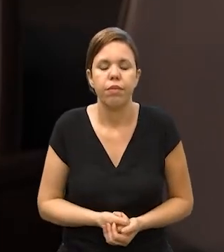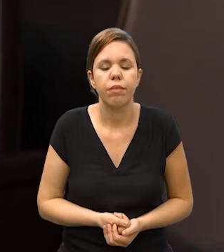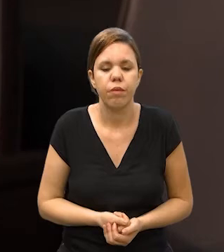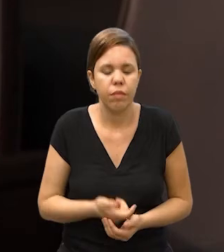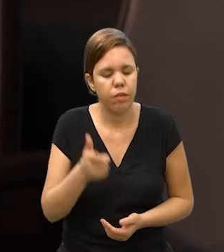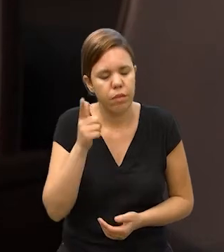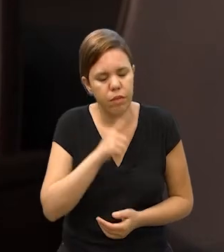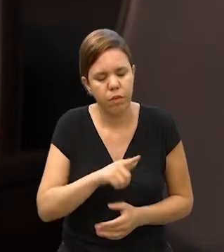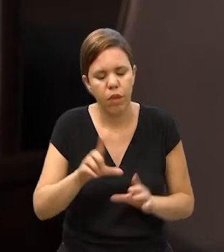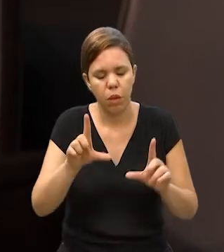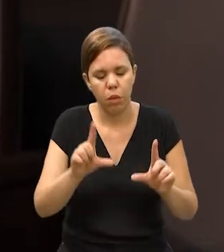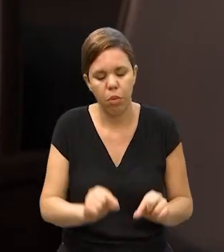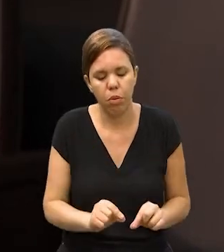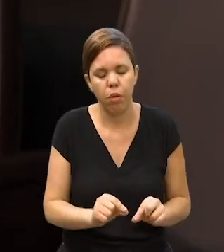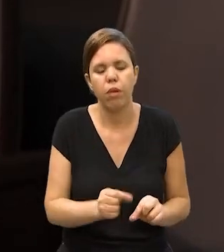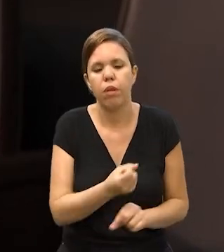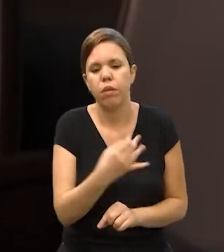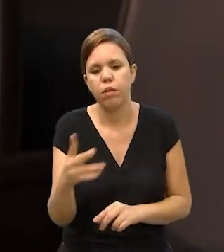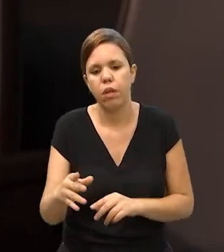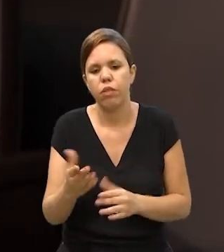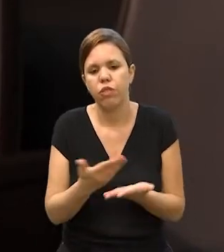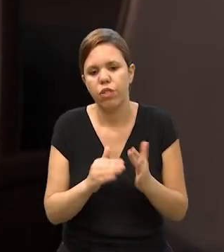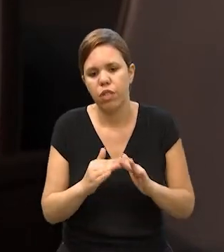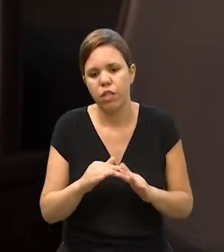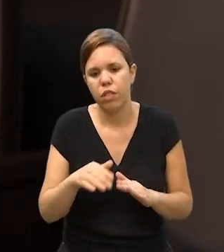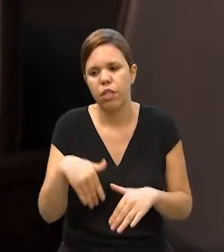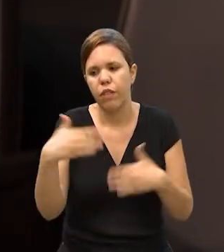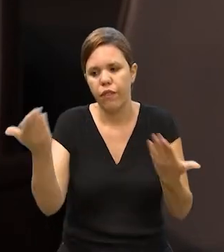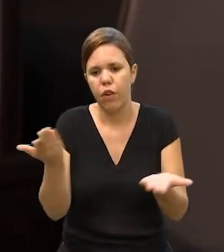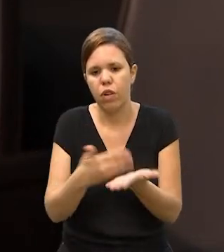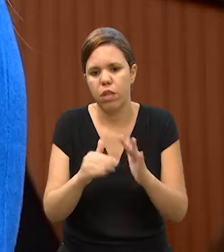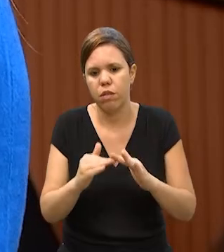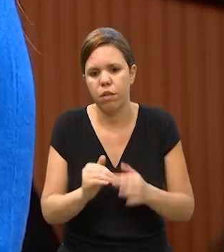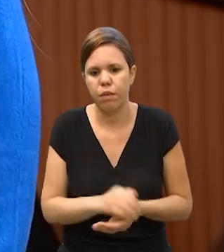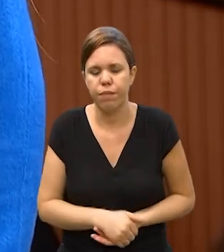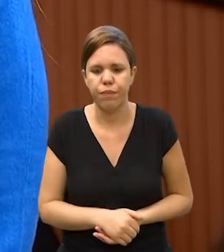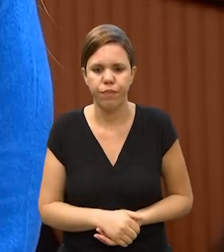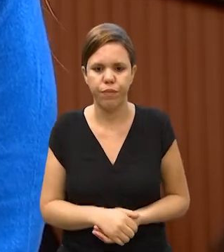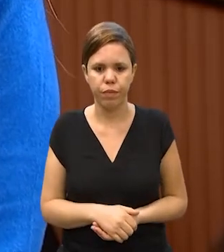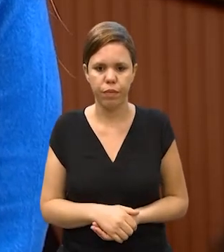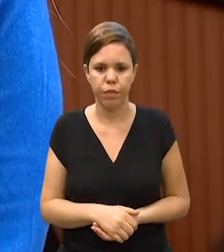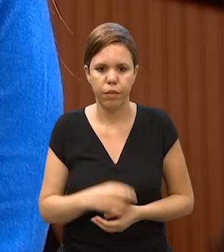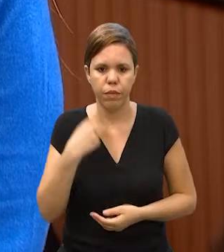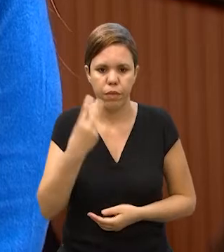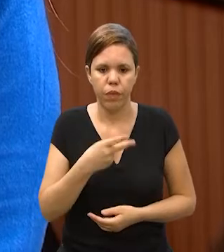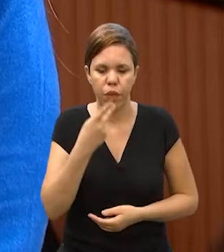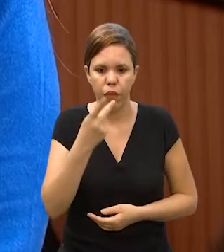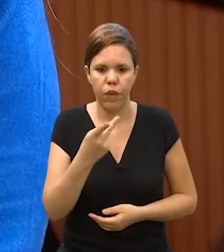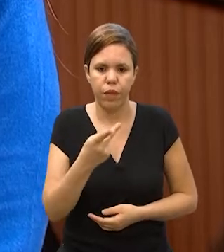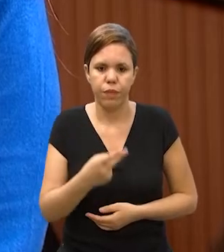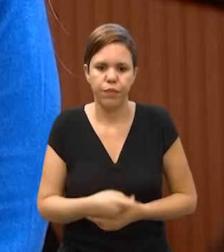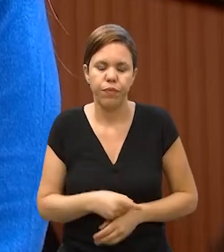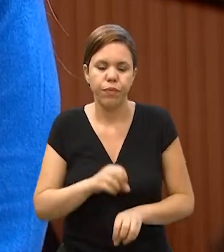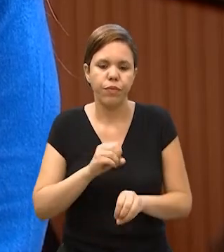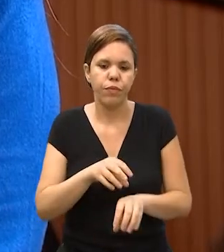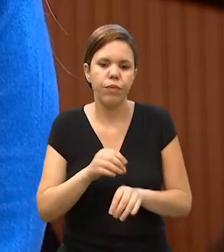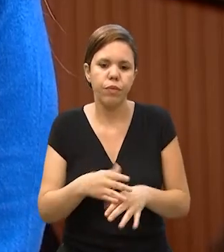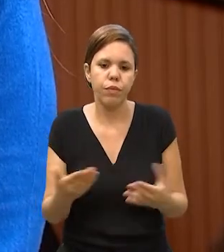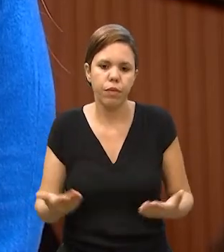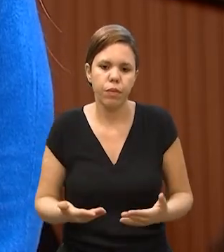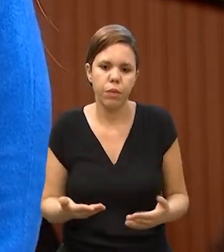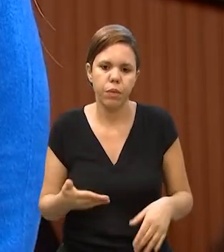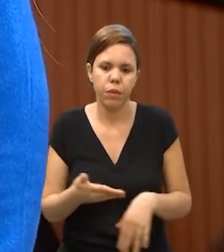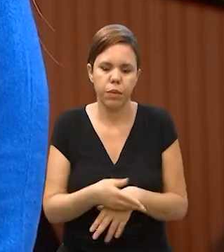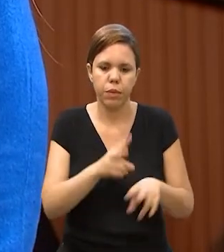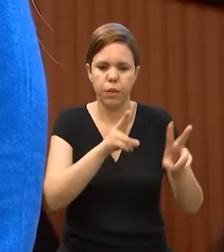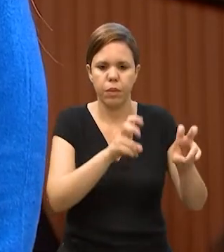que consiga zerar esse déficit escolar. Vereador, ainda falando de educação, mas agora entrando